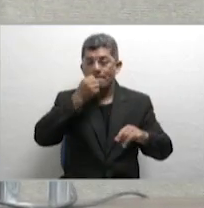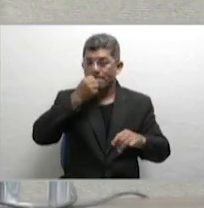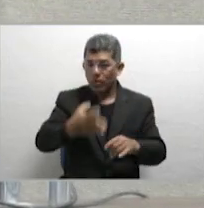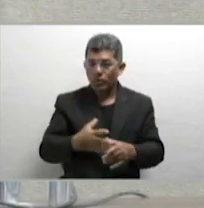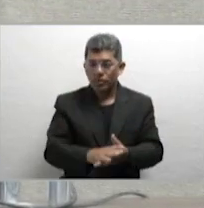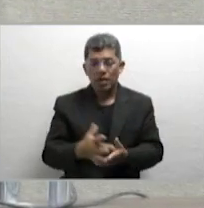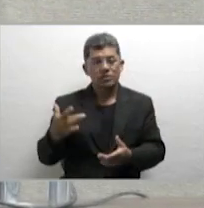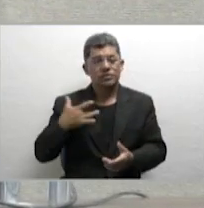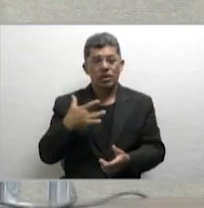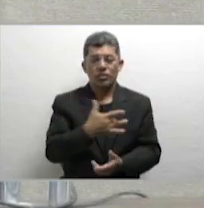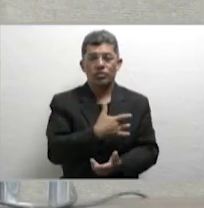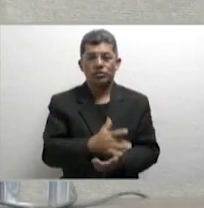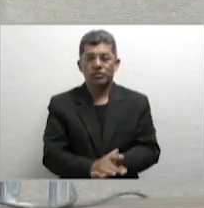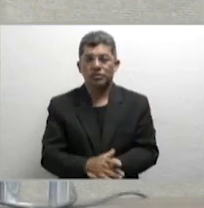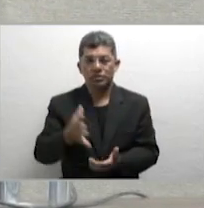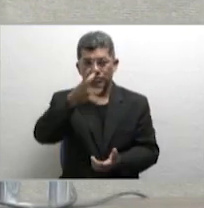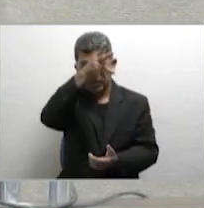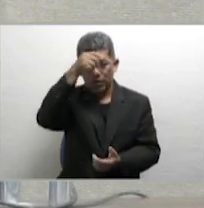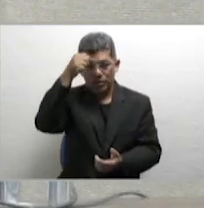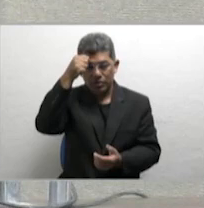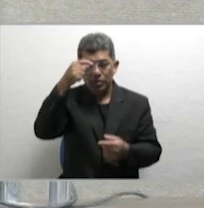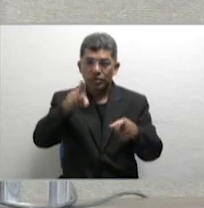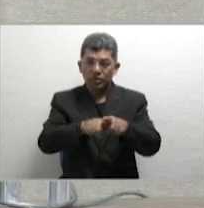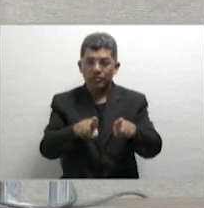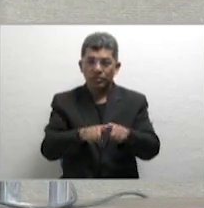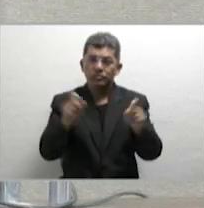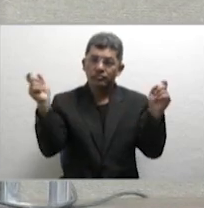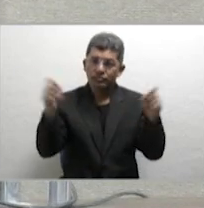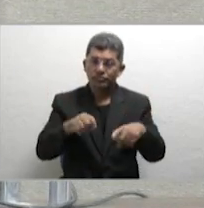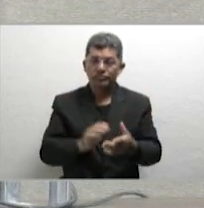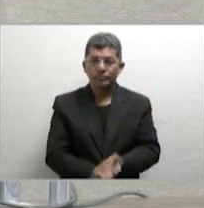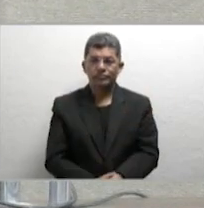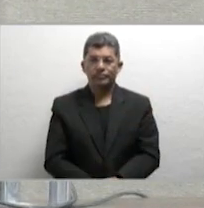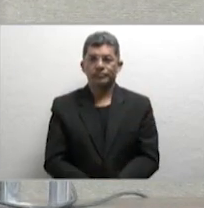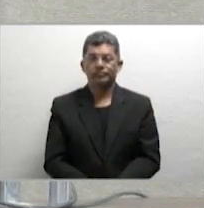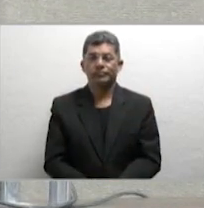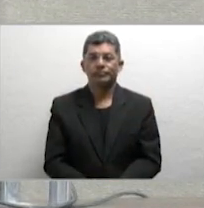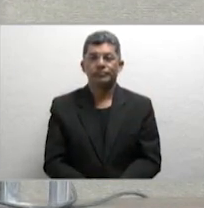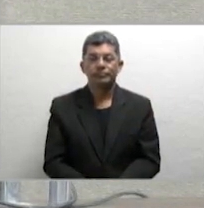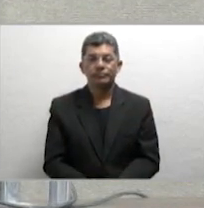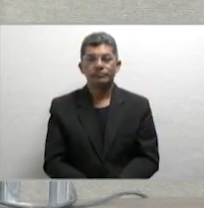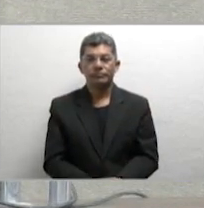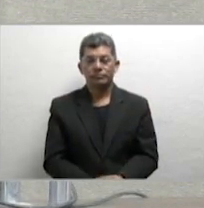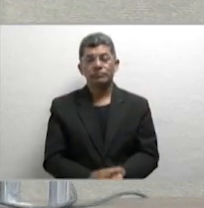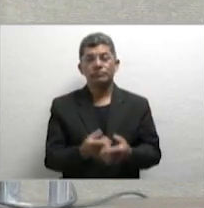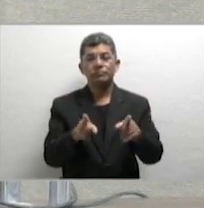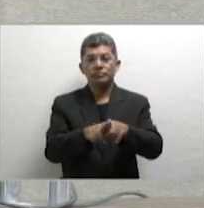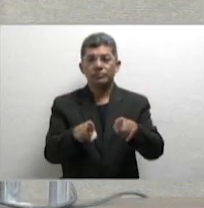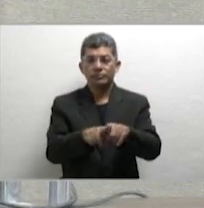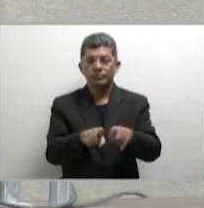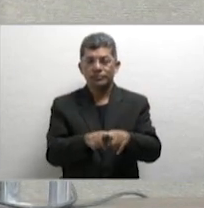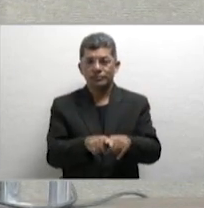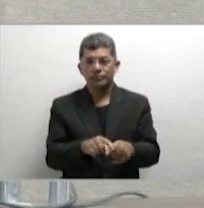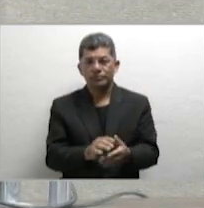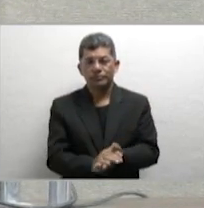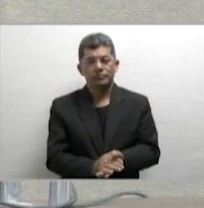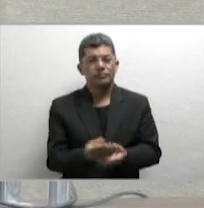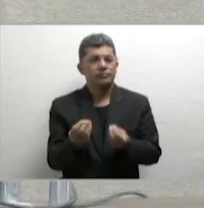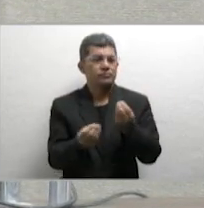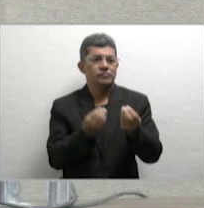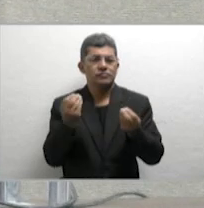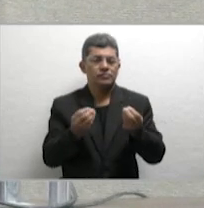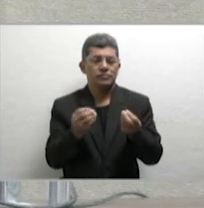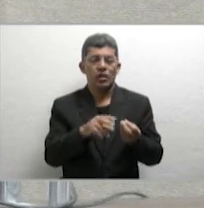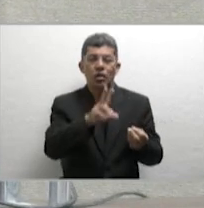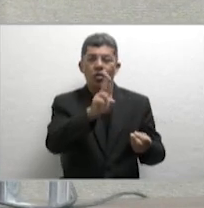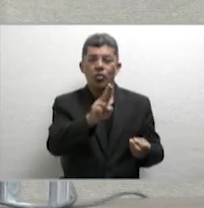à saúde da cidade de Manaus, tendo em vista que os investimentos, principalmente na questão das